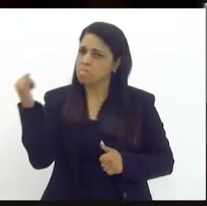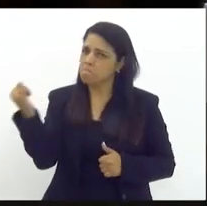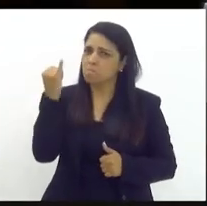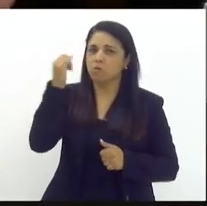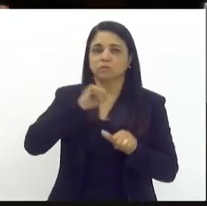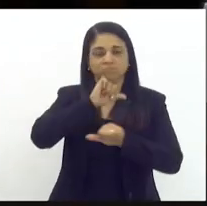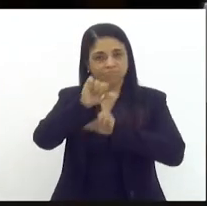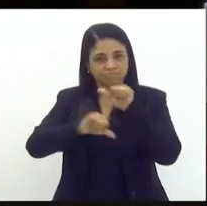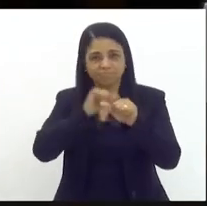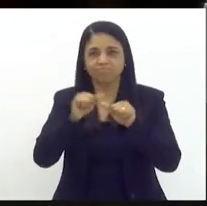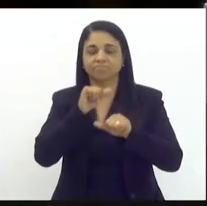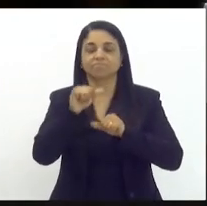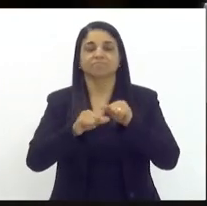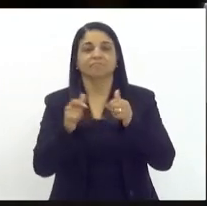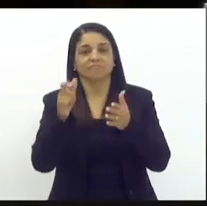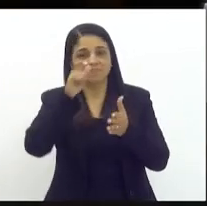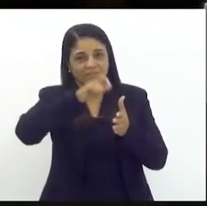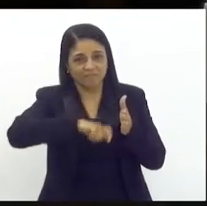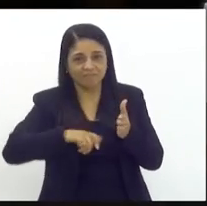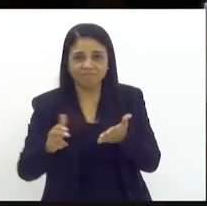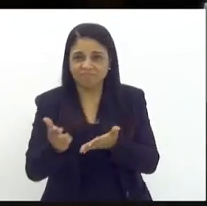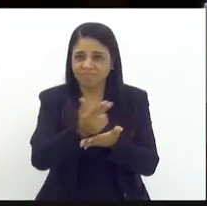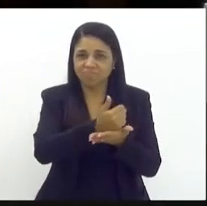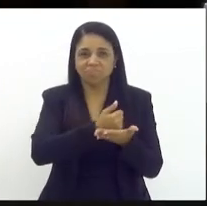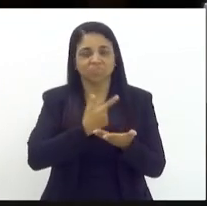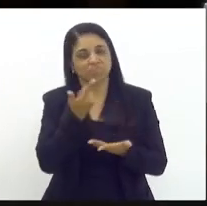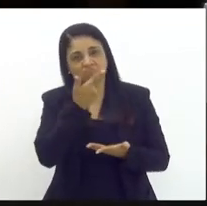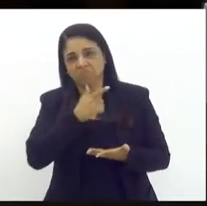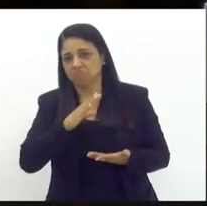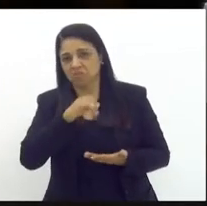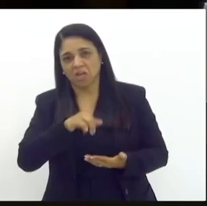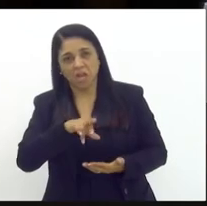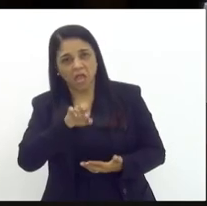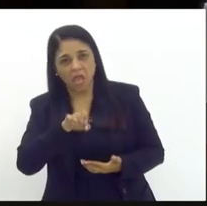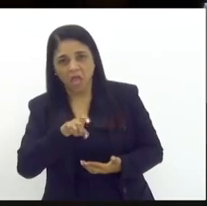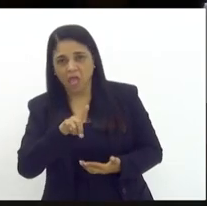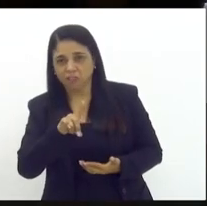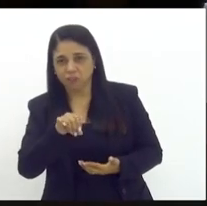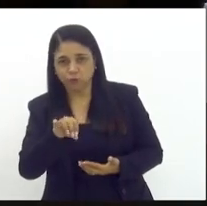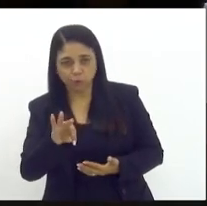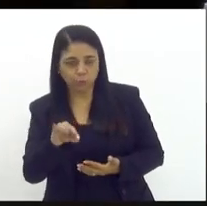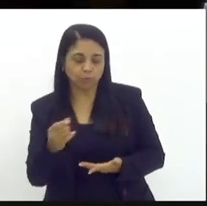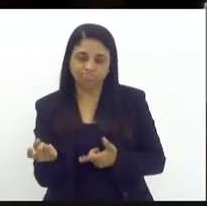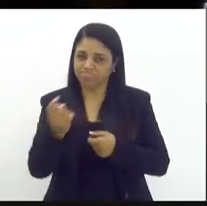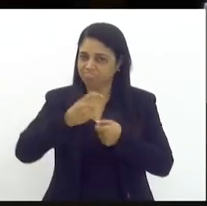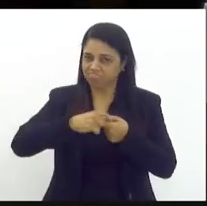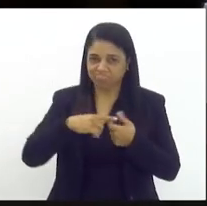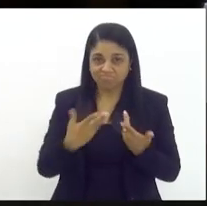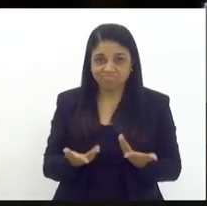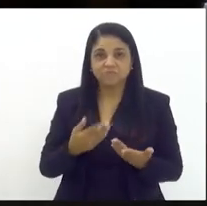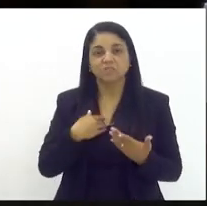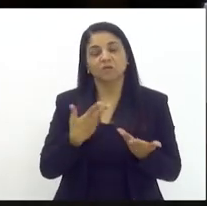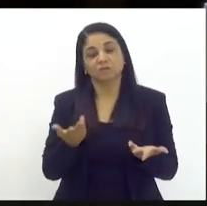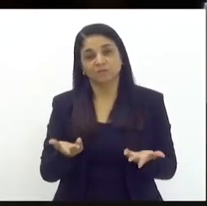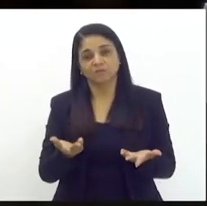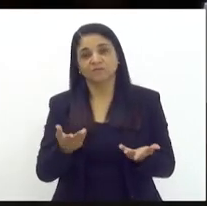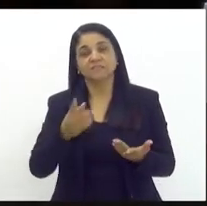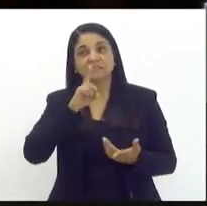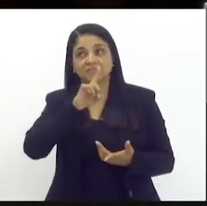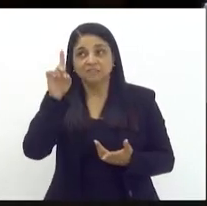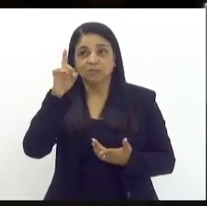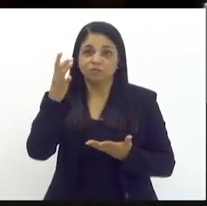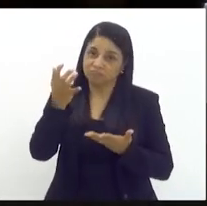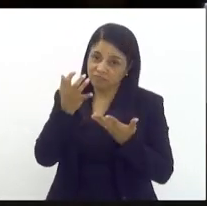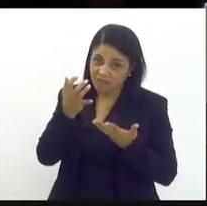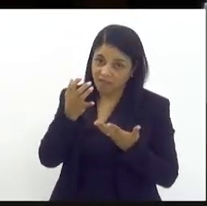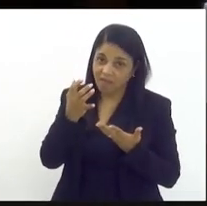acumulatividade muitos créditos não recuperados por causa do contencioso parte disso está no princípio de destino Deus quiser que